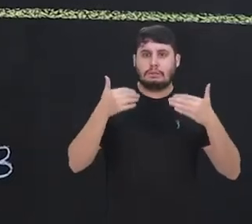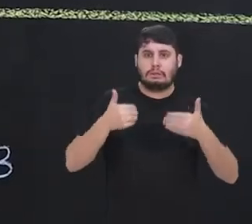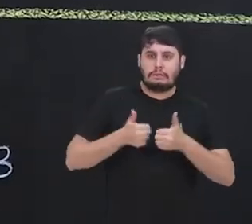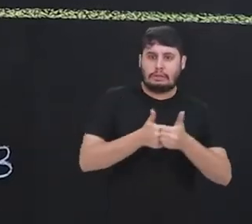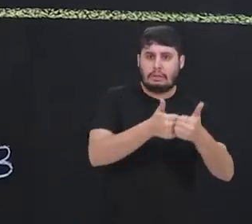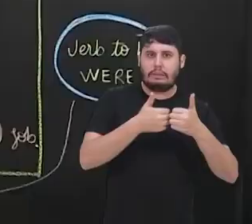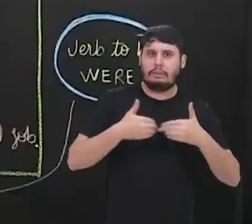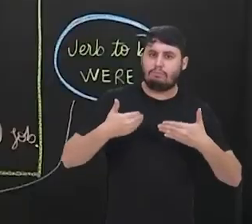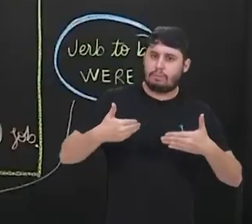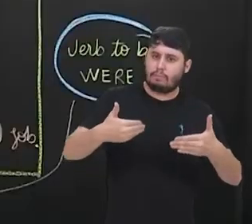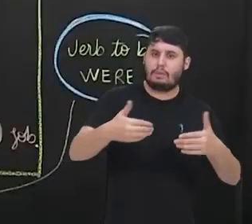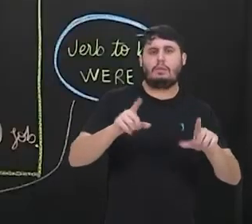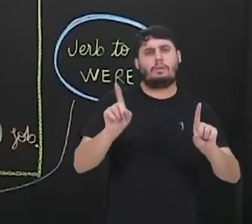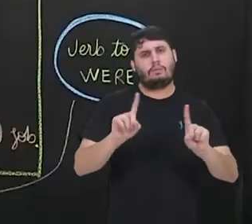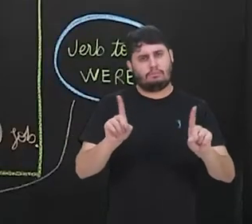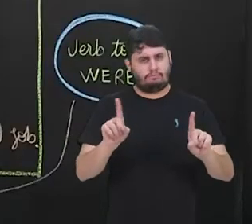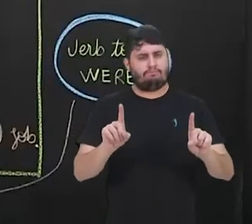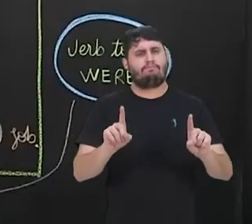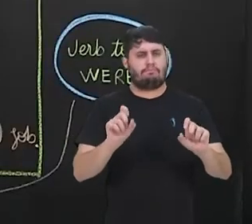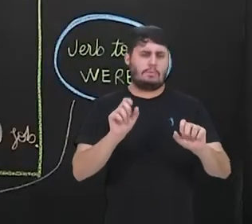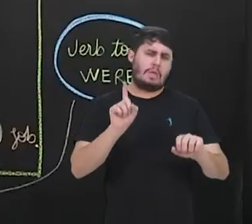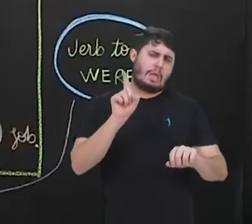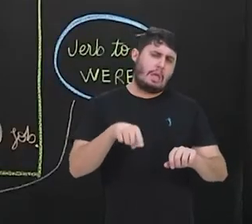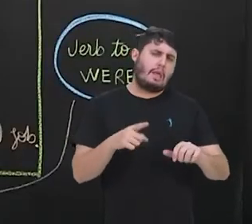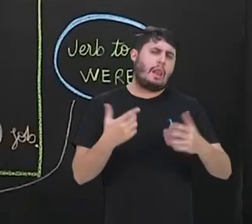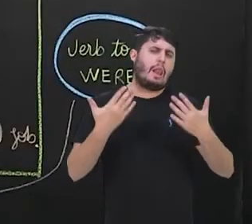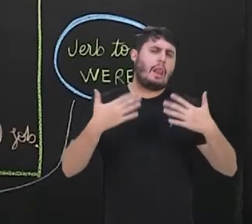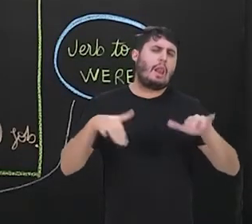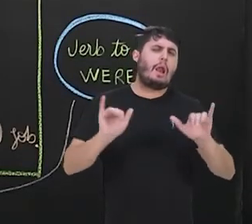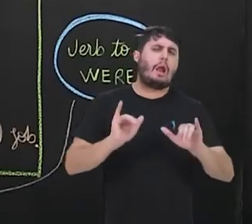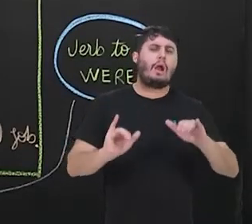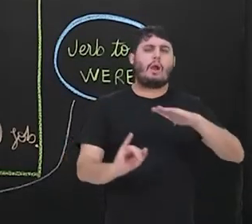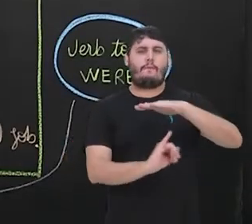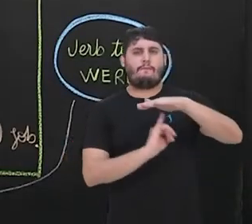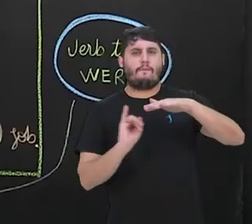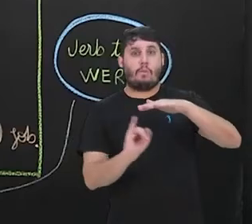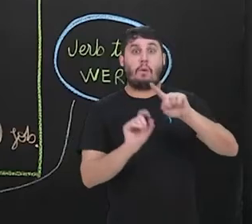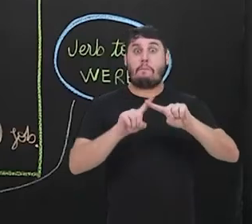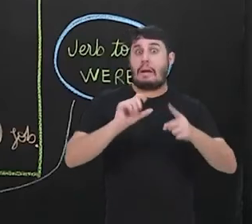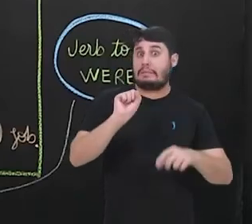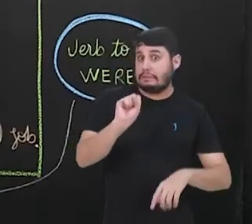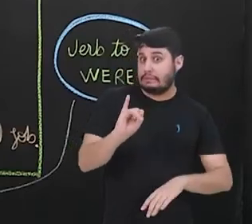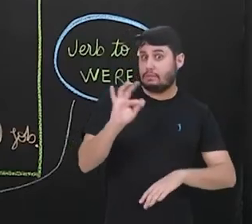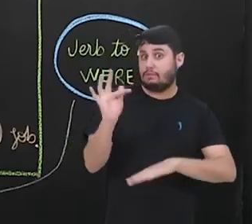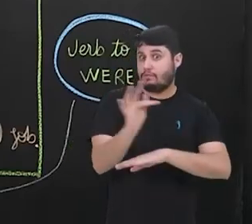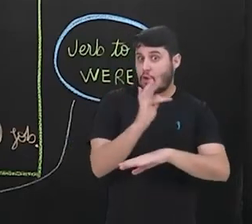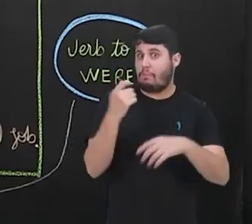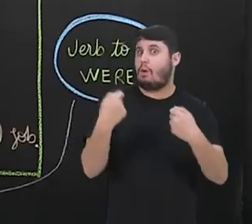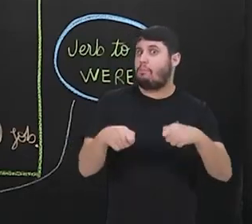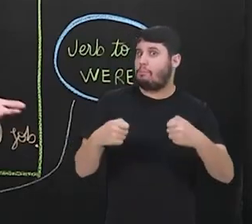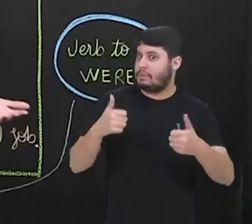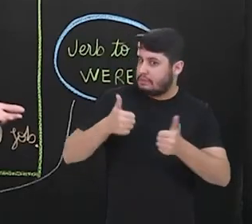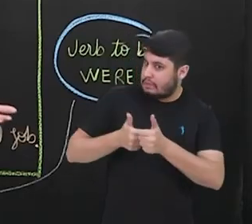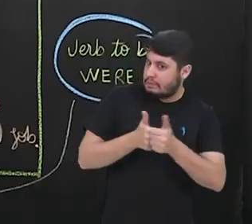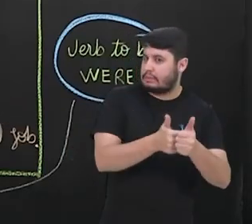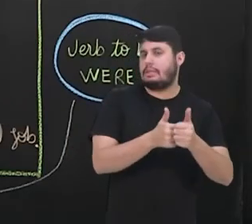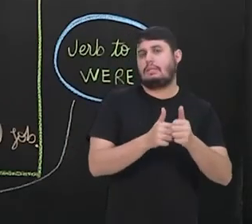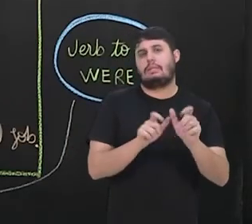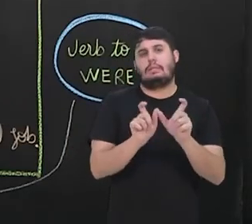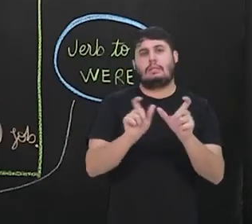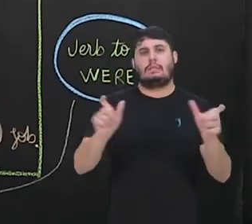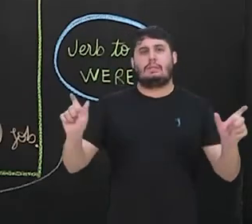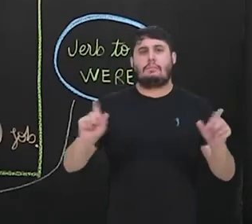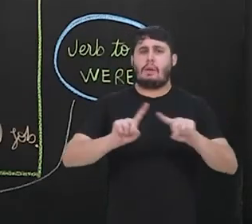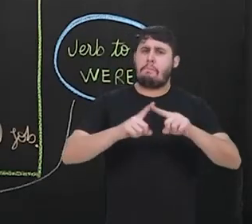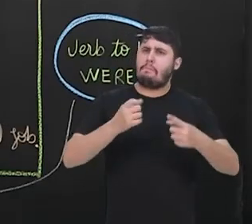usar o were. Então, se for num contexto mais formal, a gente entra com essa regra da gramática. Se não for e você